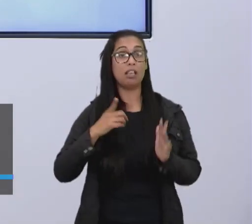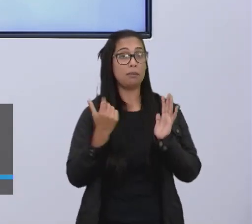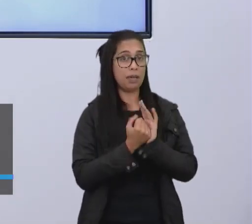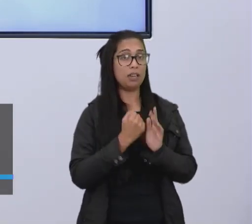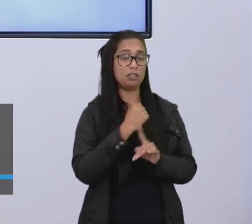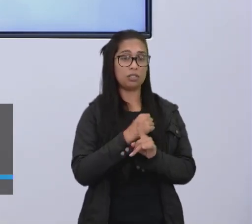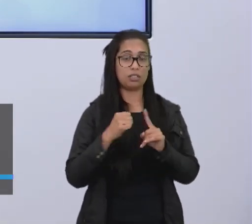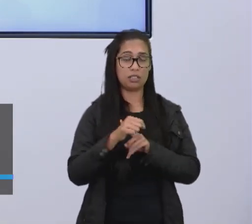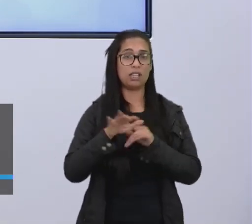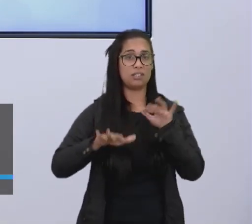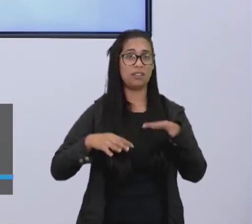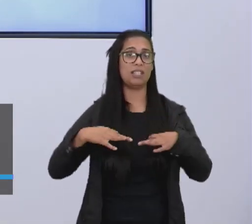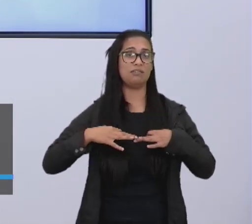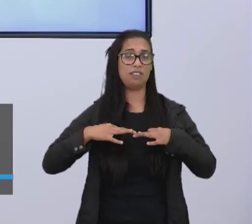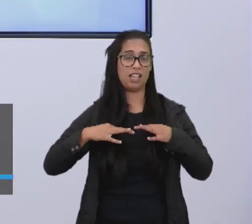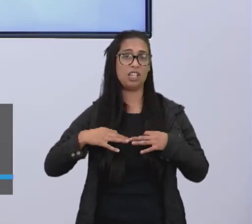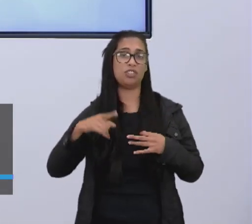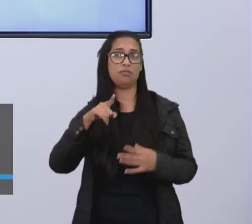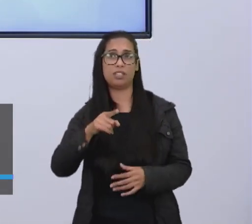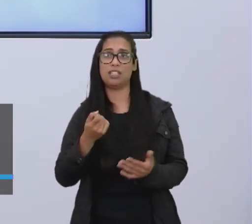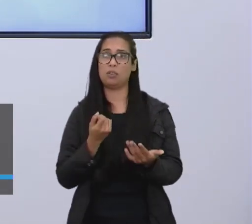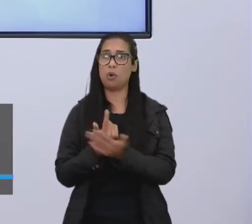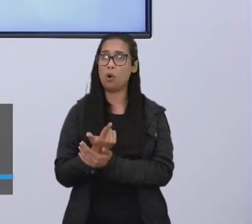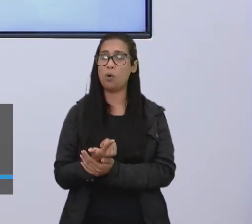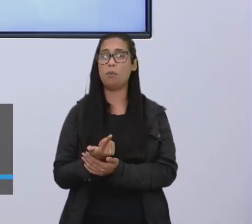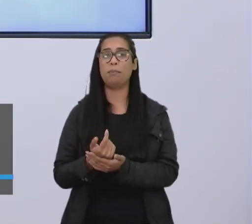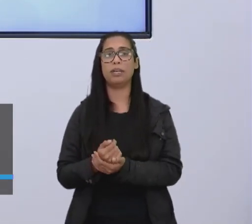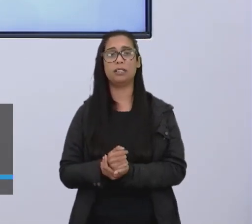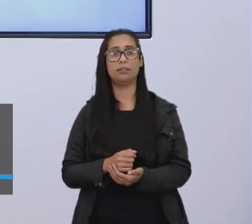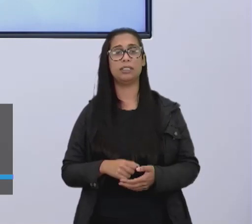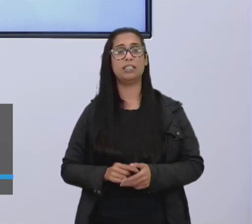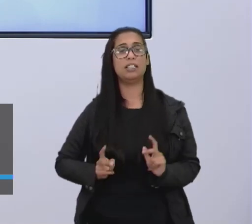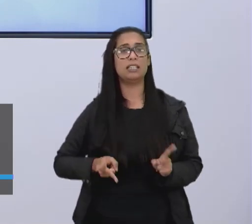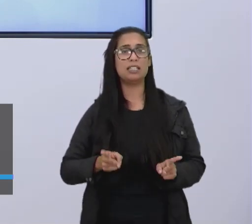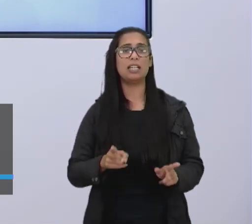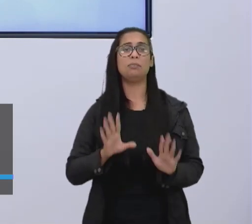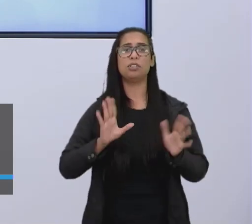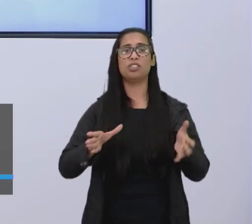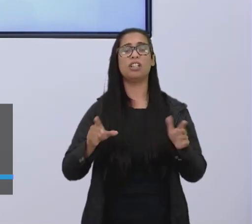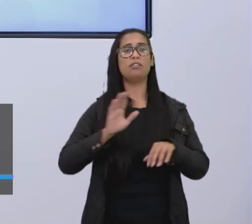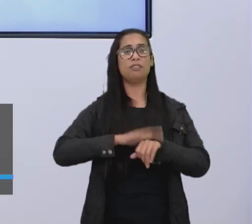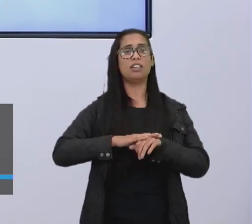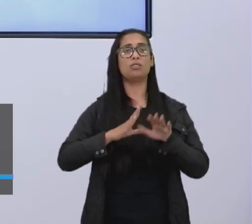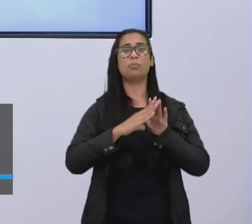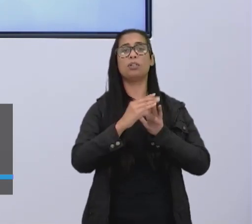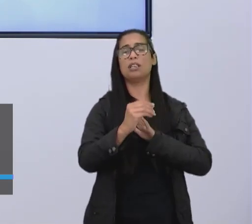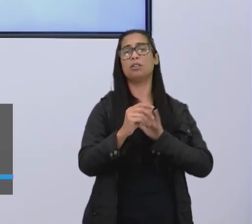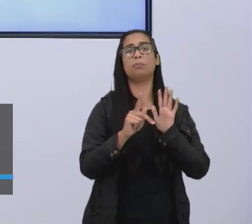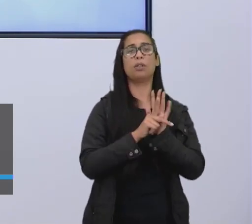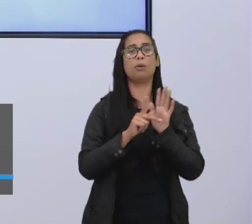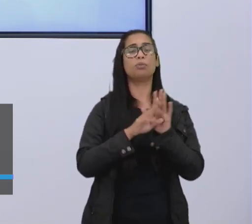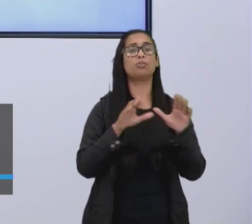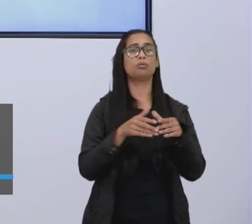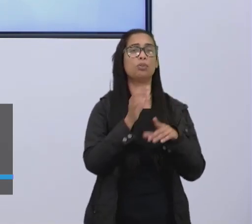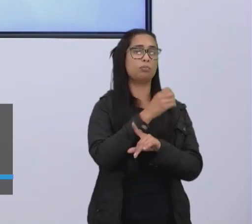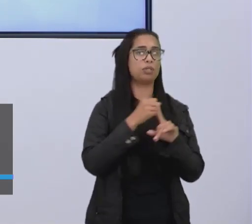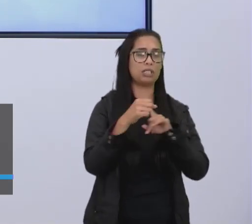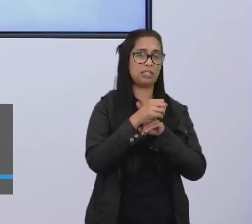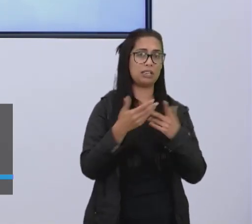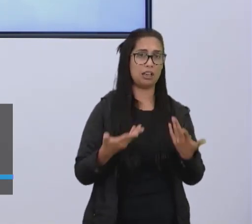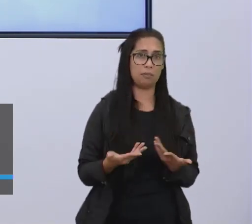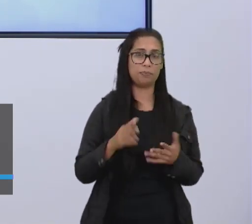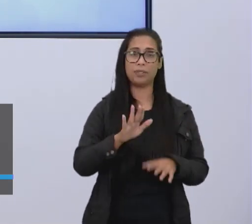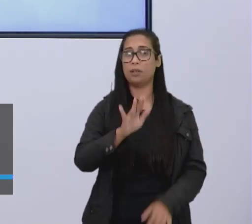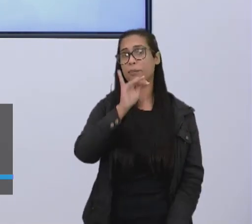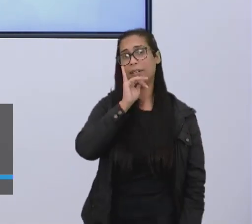maneira com que eu me visto e as coisas que eu consumo vão me colocar dentro de um grupo social, vão me inserir dentro de um grupo. É